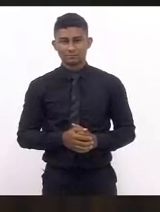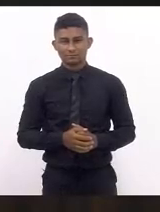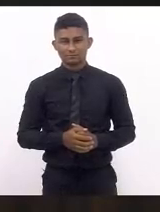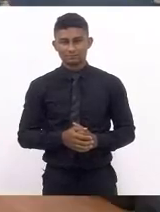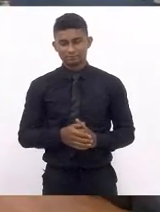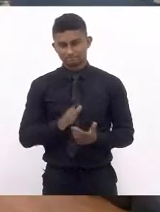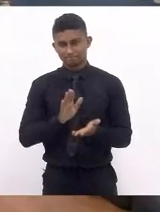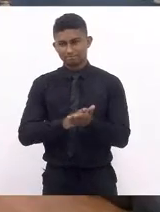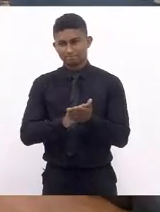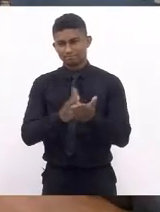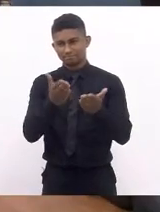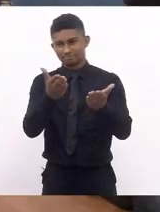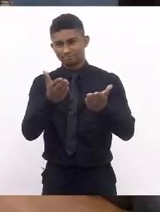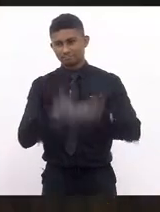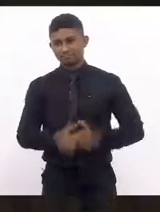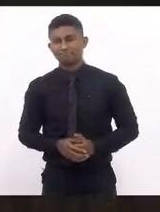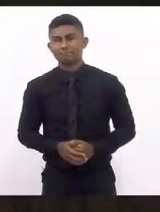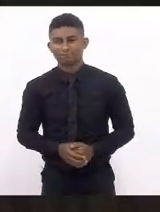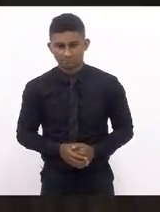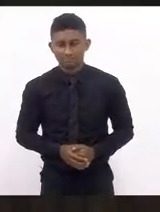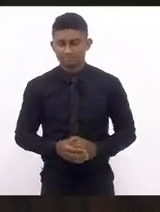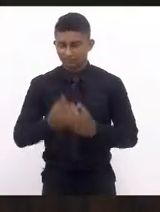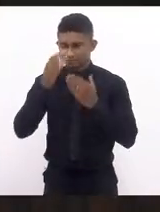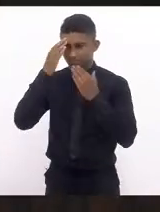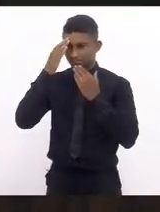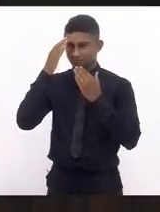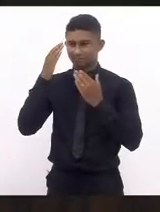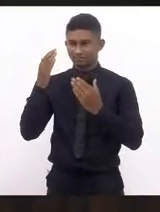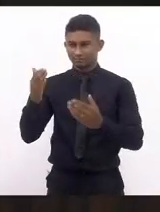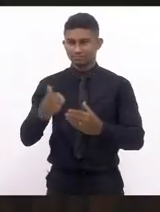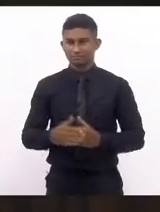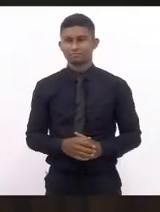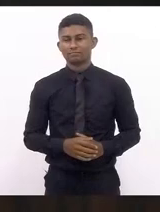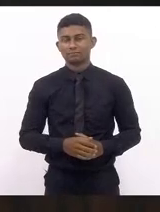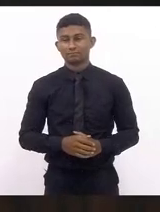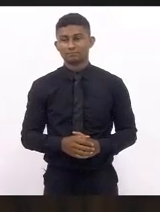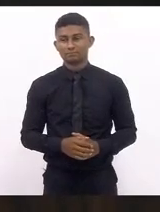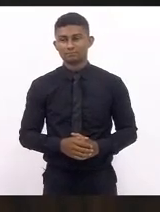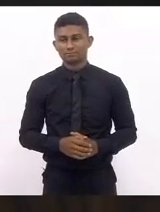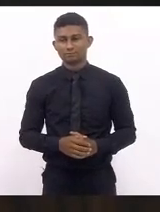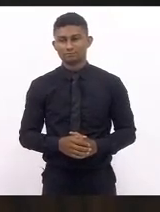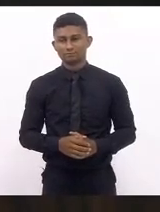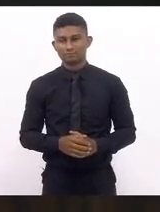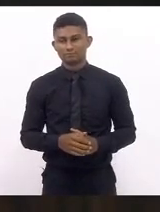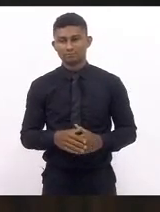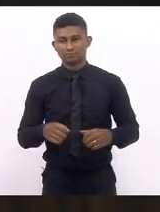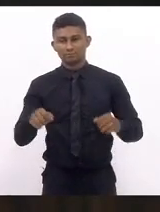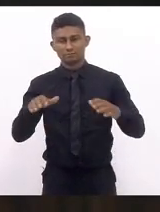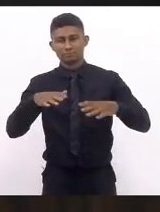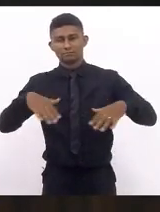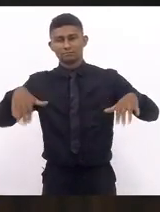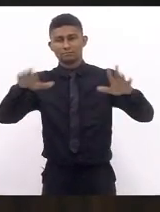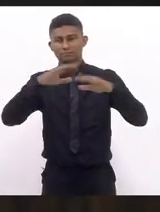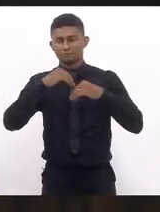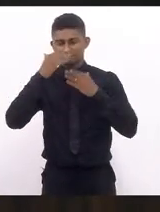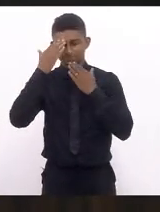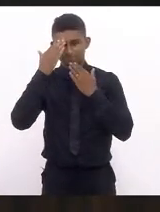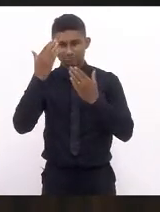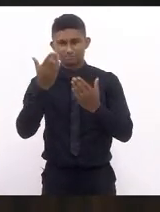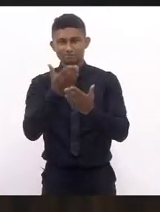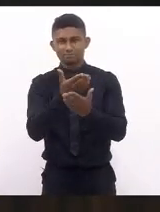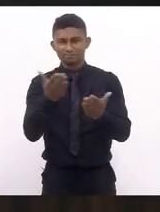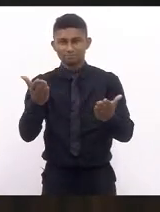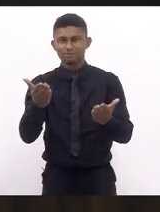parabéns Gabriel ligado Noel obrigado a todos a todas e todos Obrigado